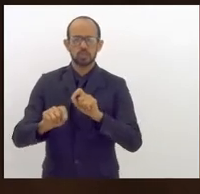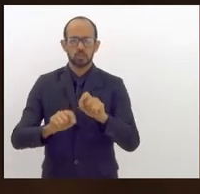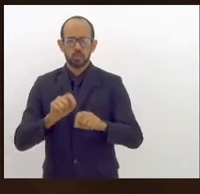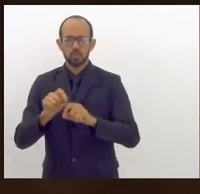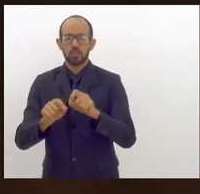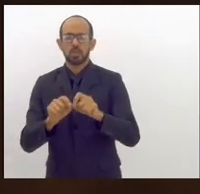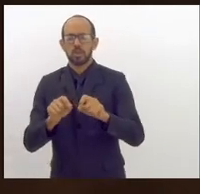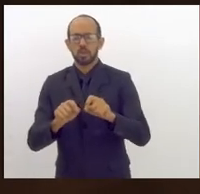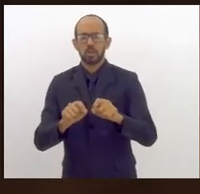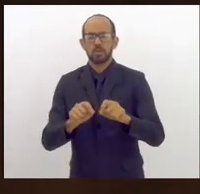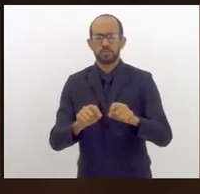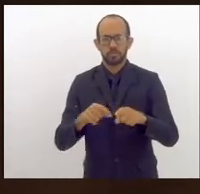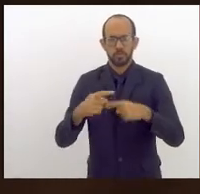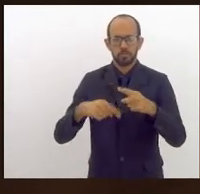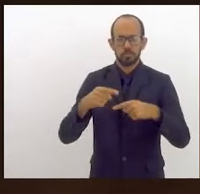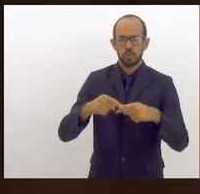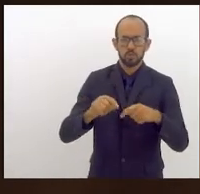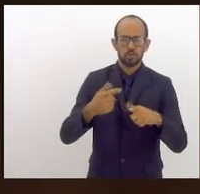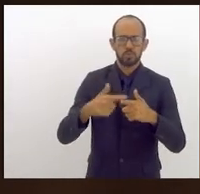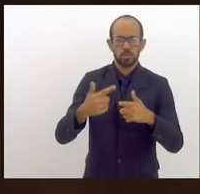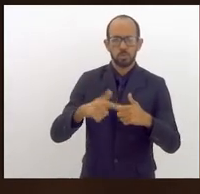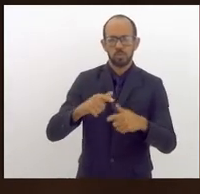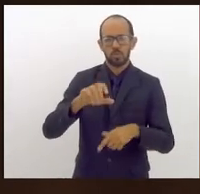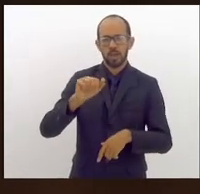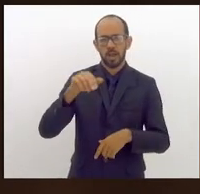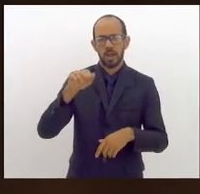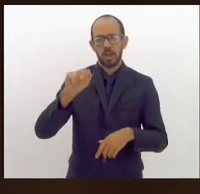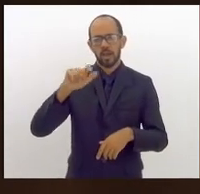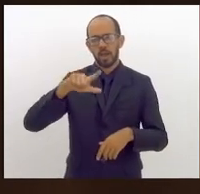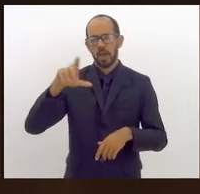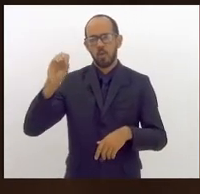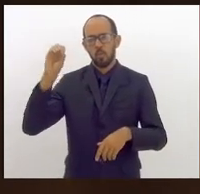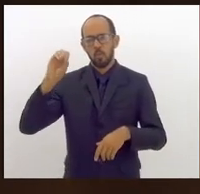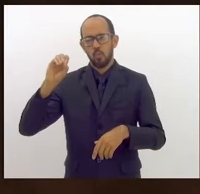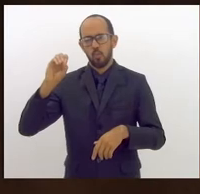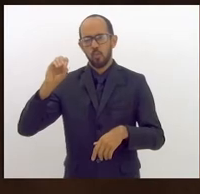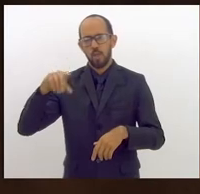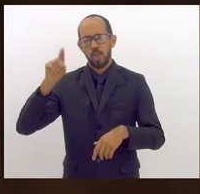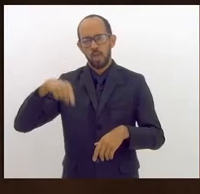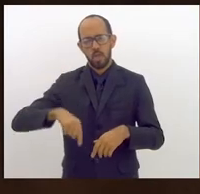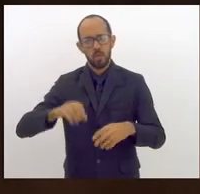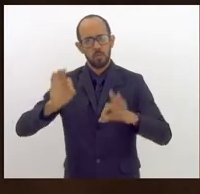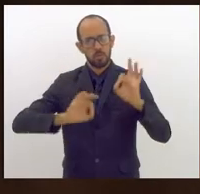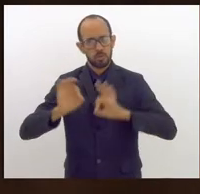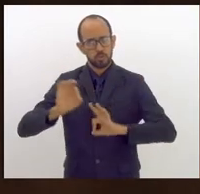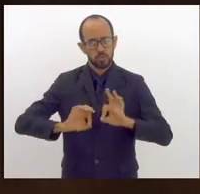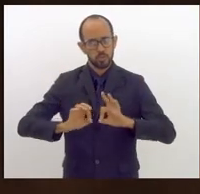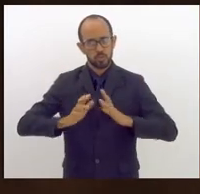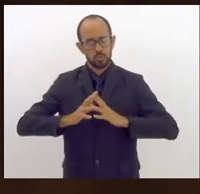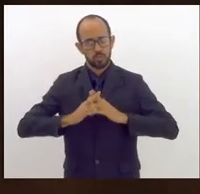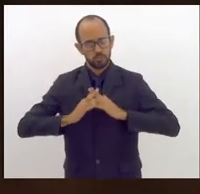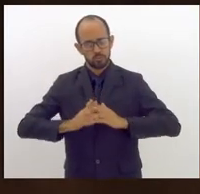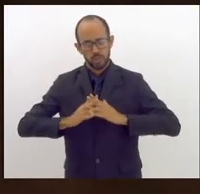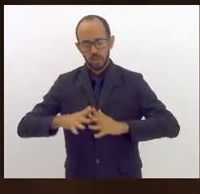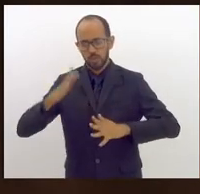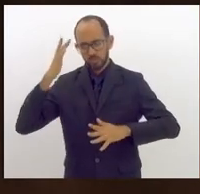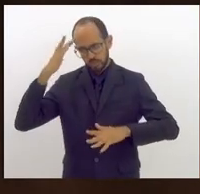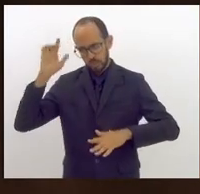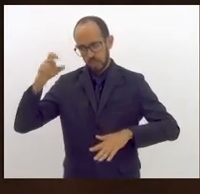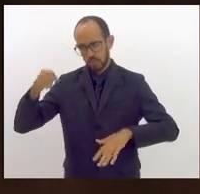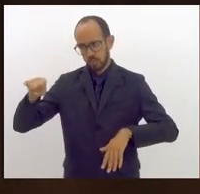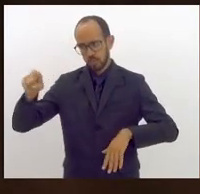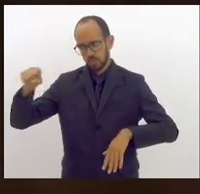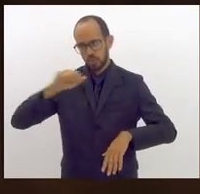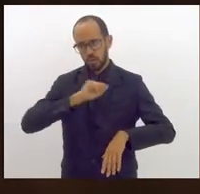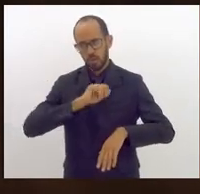discussão do do Canecão mas é muito importante entender o que tá acontecendo lá porque é um projeto complexo não sei se você se lembra se lembra foi necessário até mudar uma